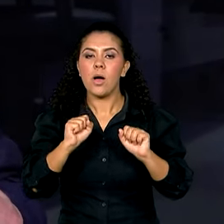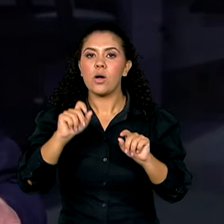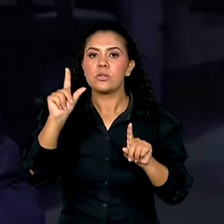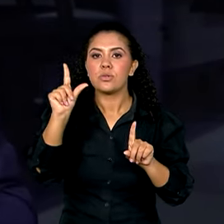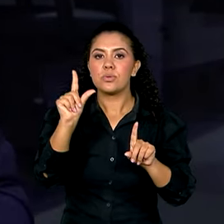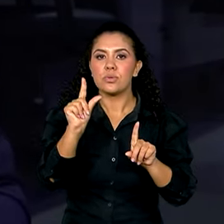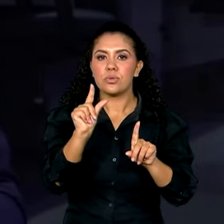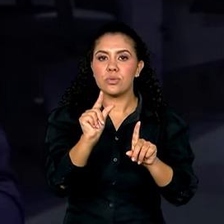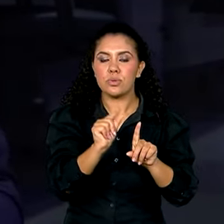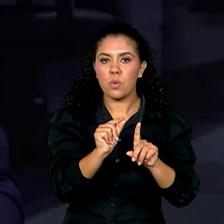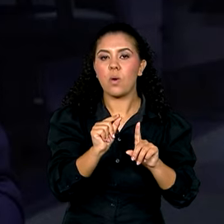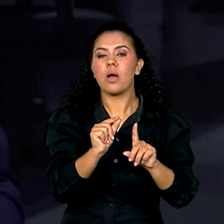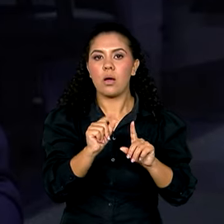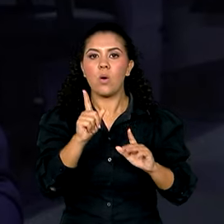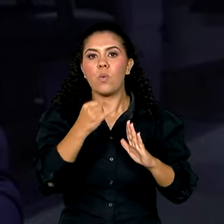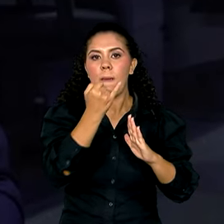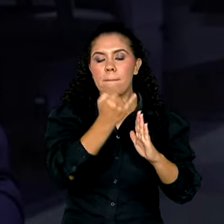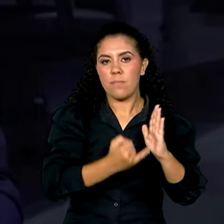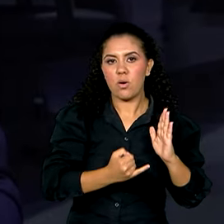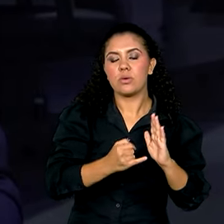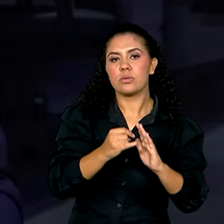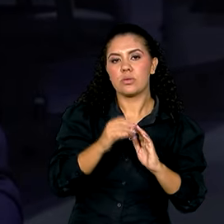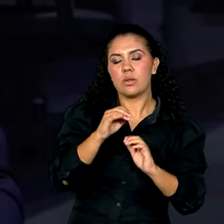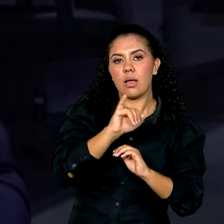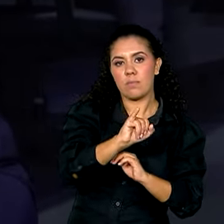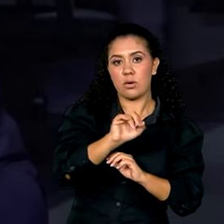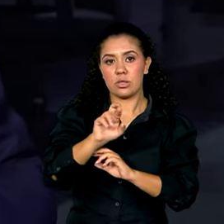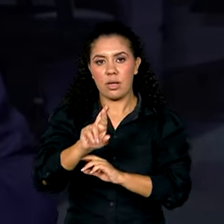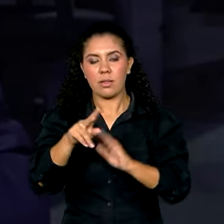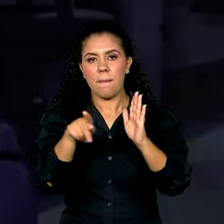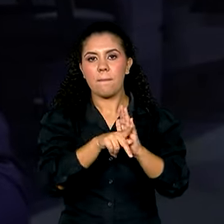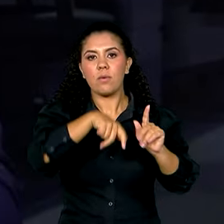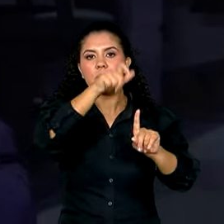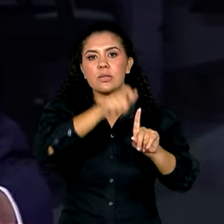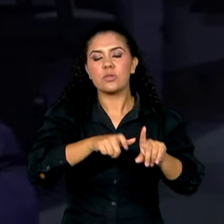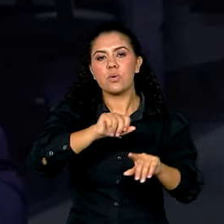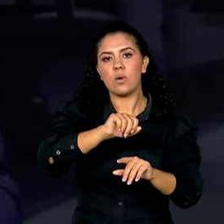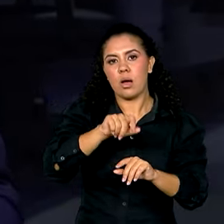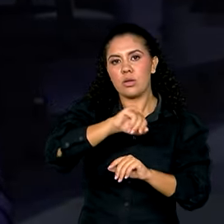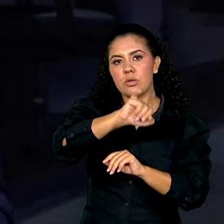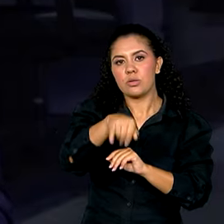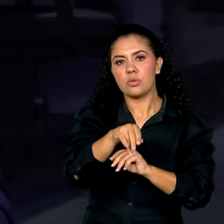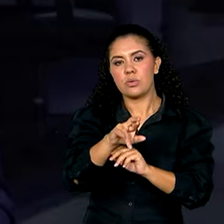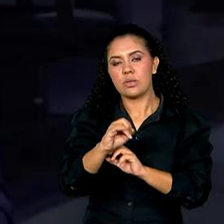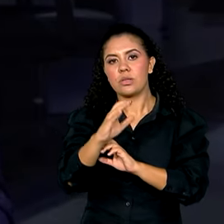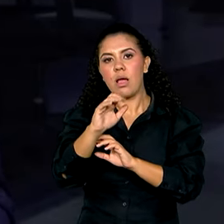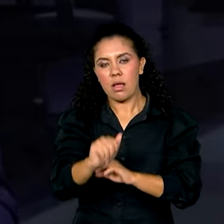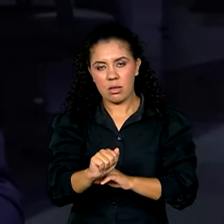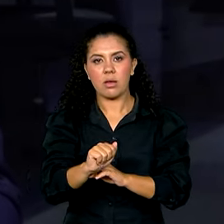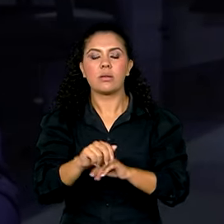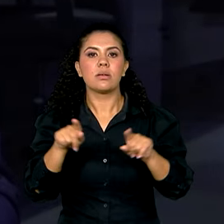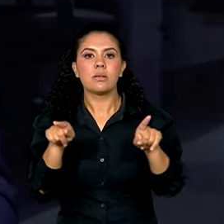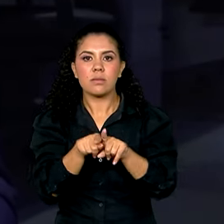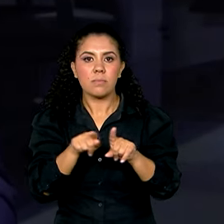pessoa jurídica e contribuição social sobre lucro líquido, ter um estímulo para renovar o parque